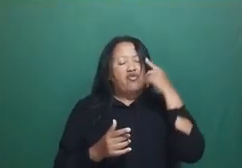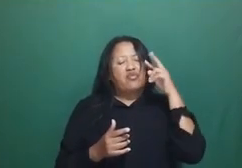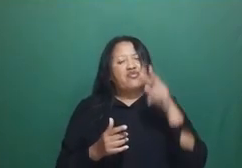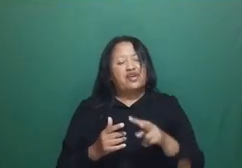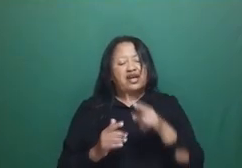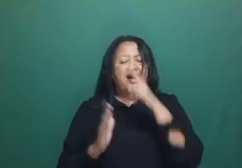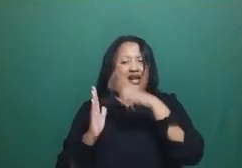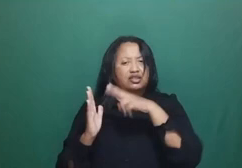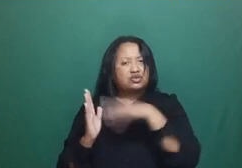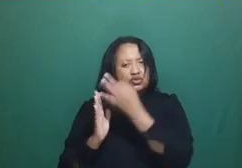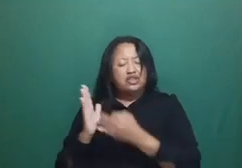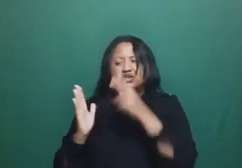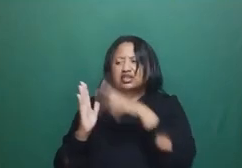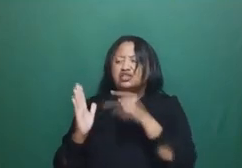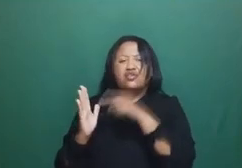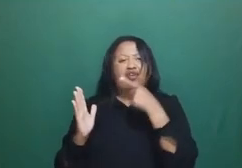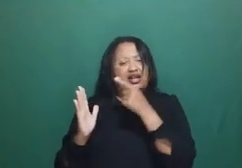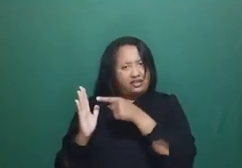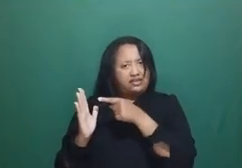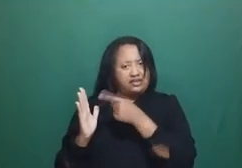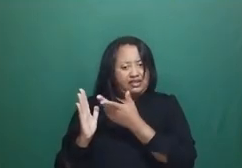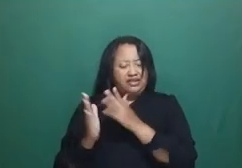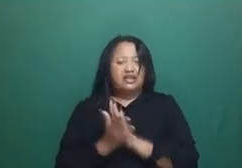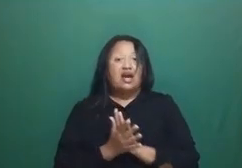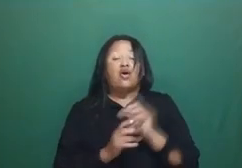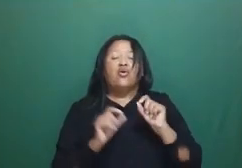o título do texto fala de um